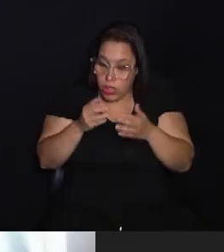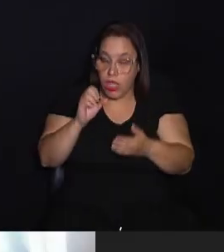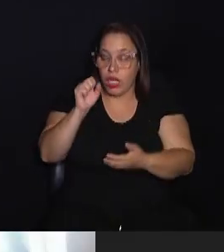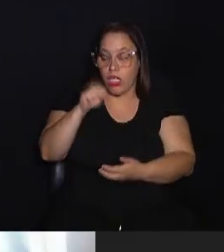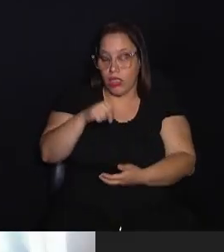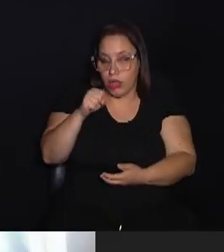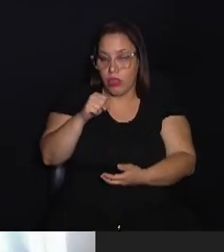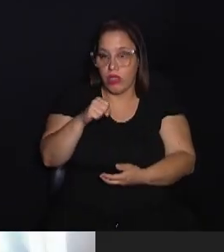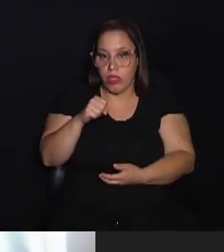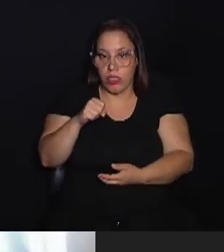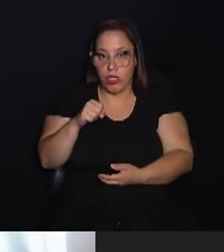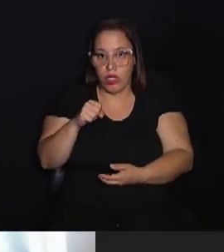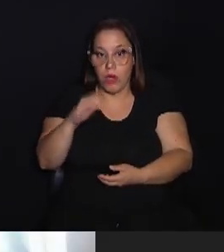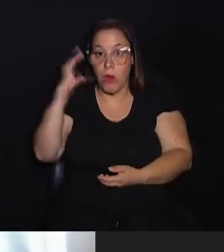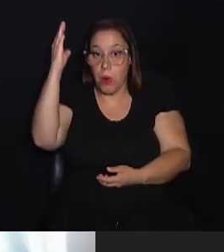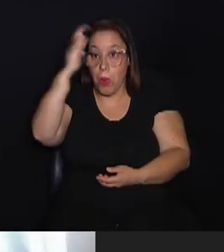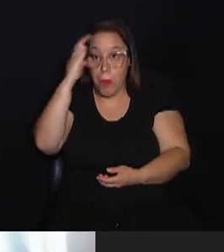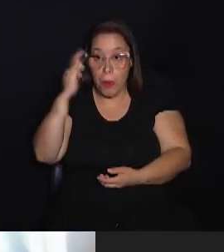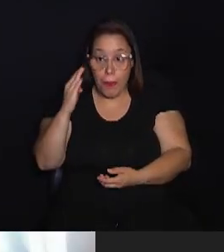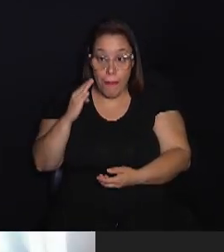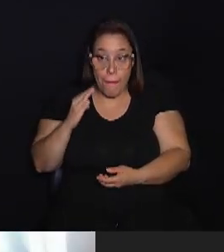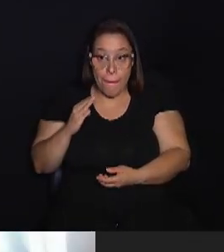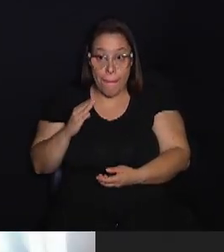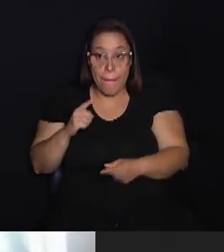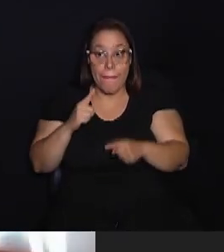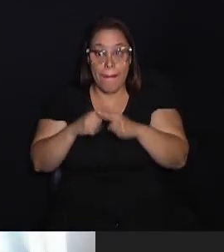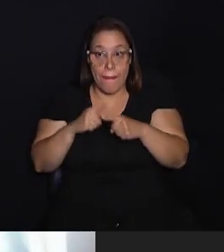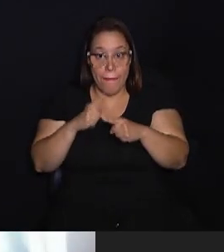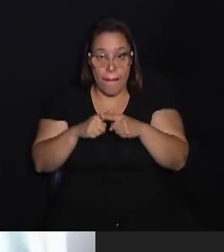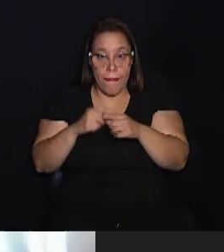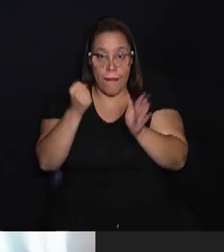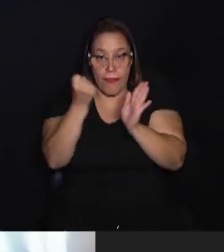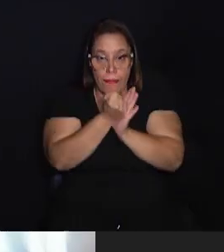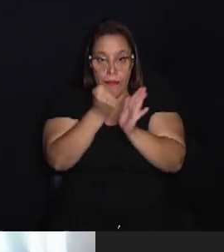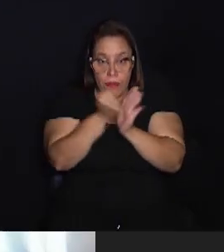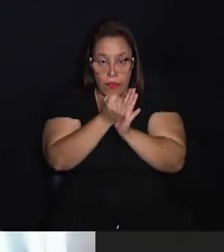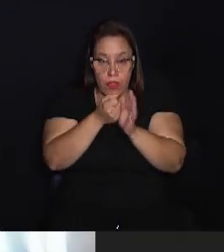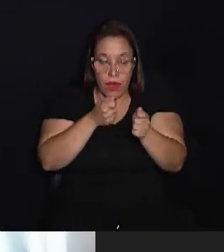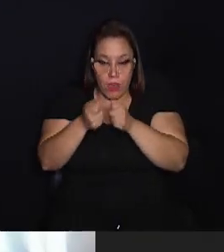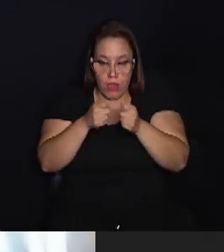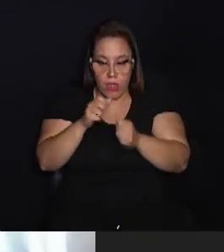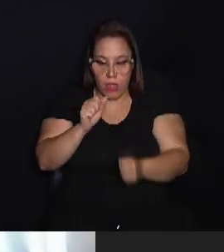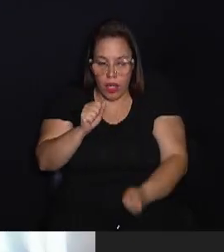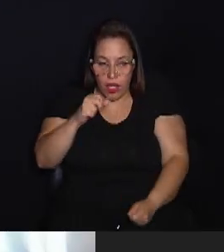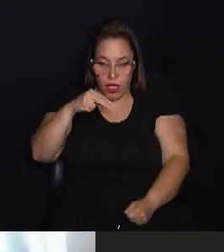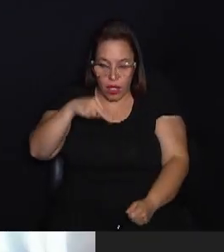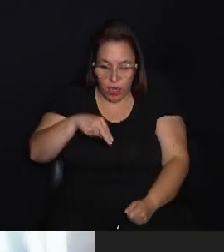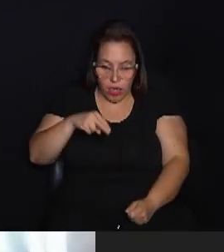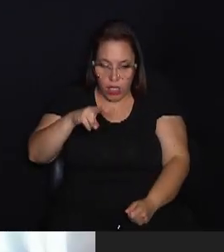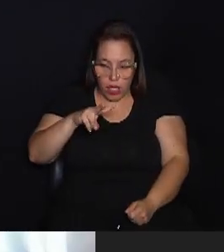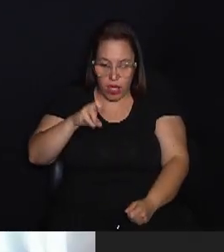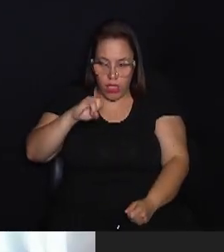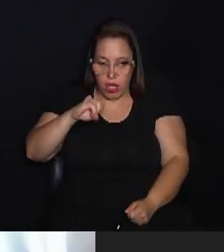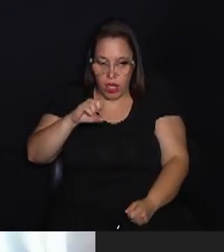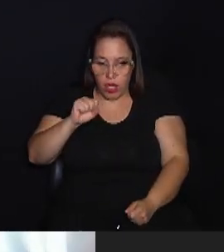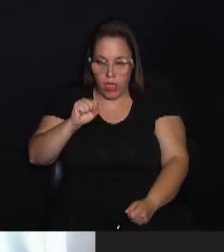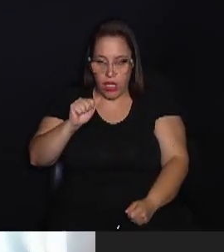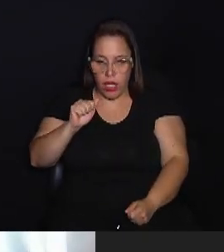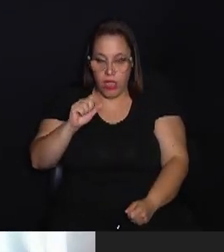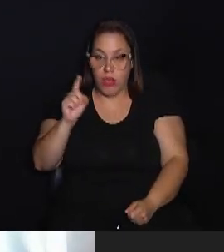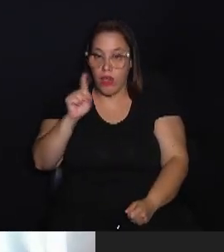sim, no Brasil, porque está registrada, regulamentada pela Anvisa. Não